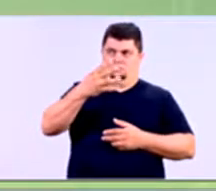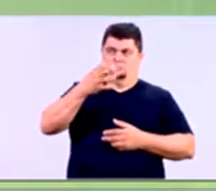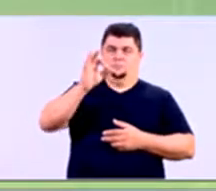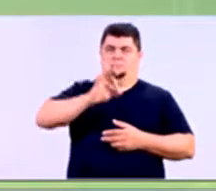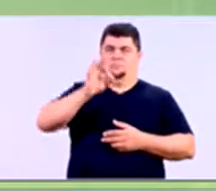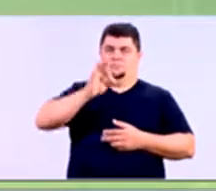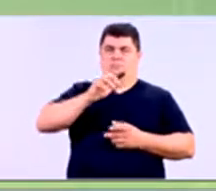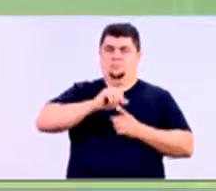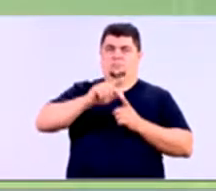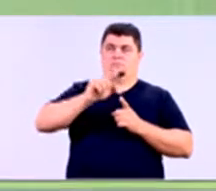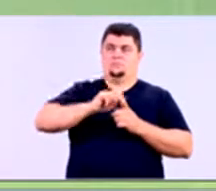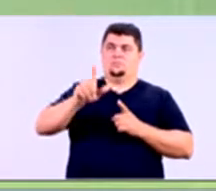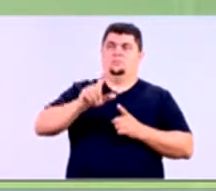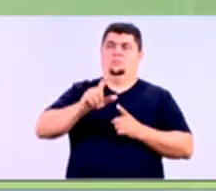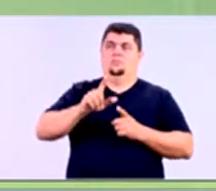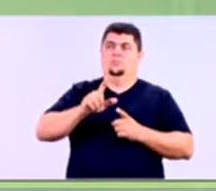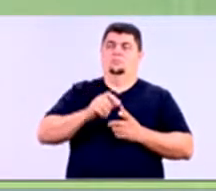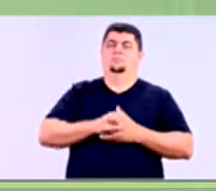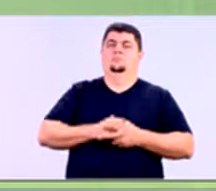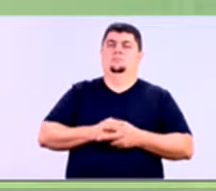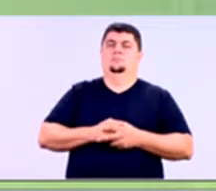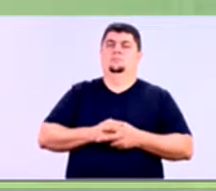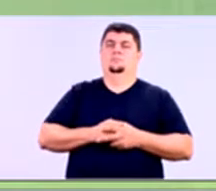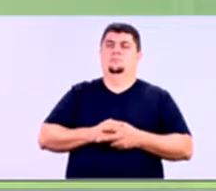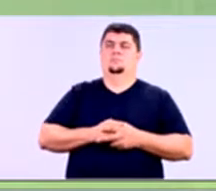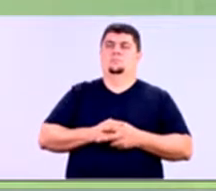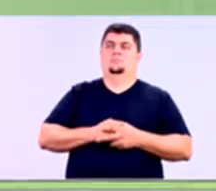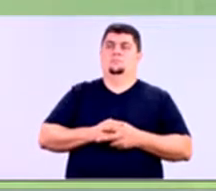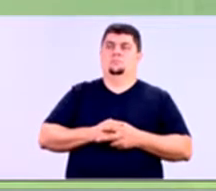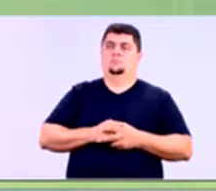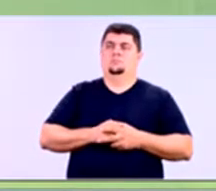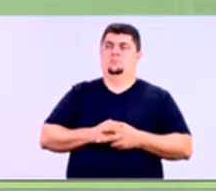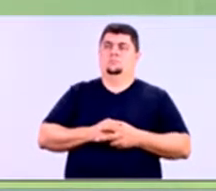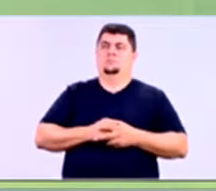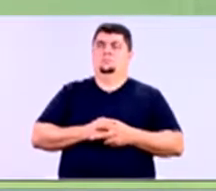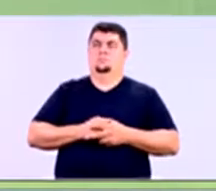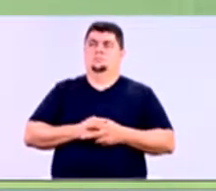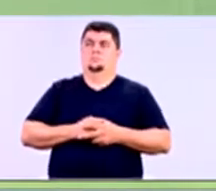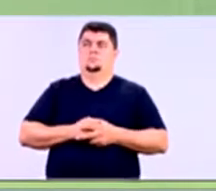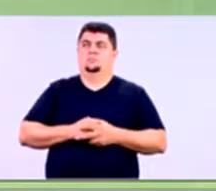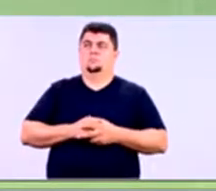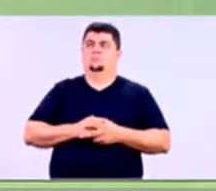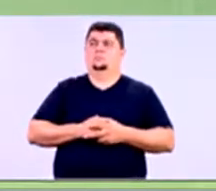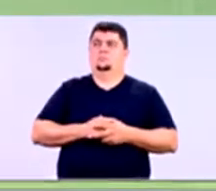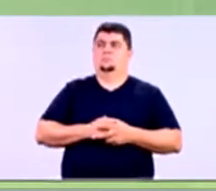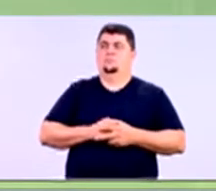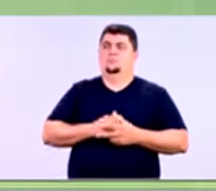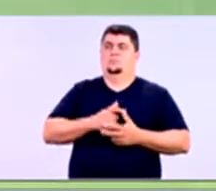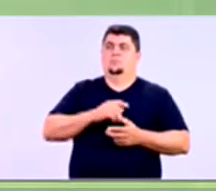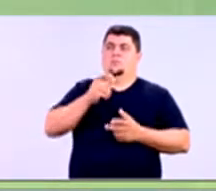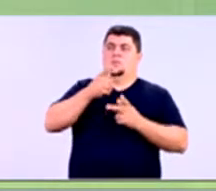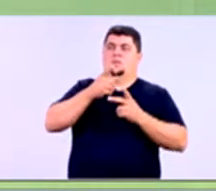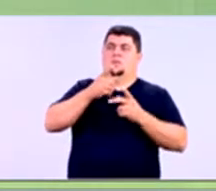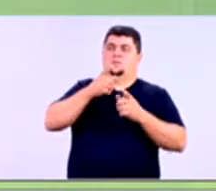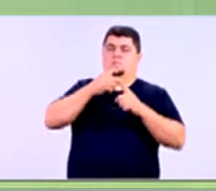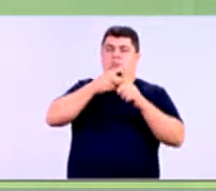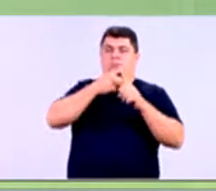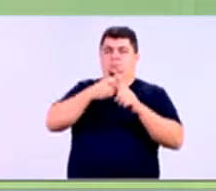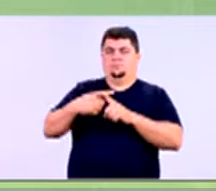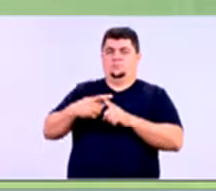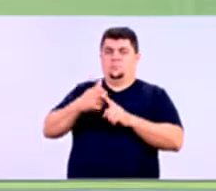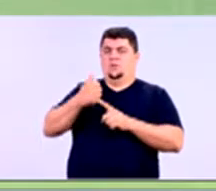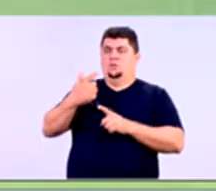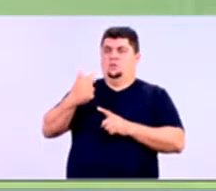3,4% ao mês. Mesma coisa que a professora Denise falou. Se eu multiplicar essa taxa por 12, vai